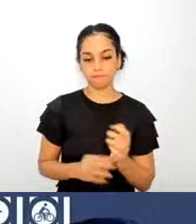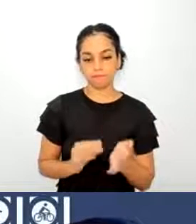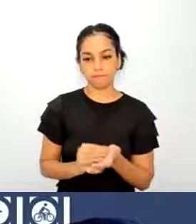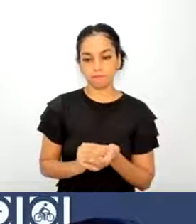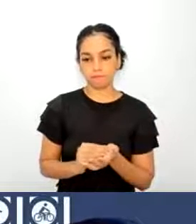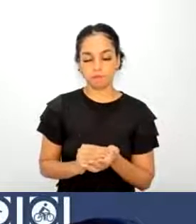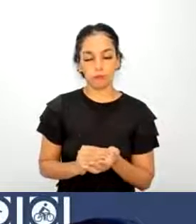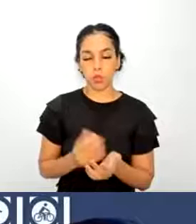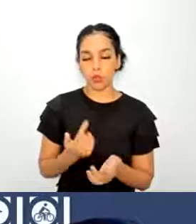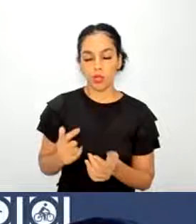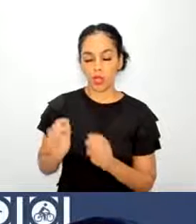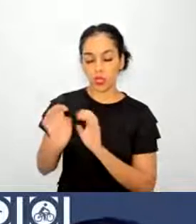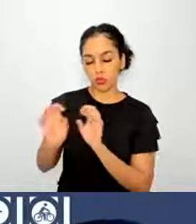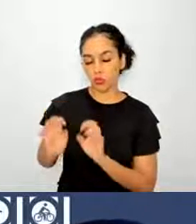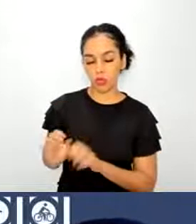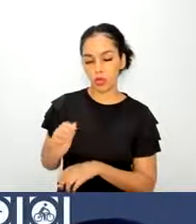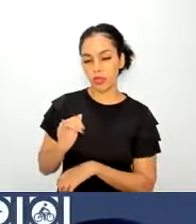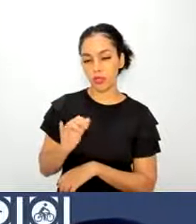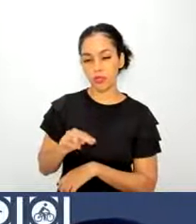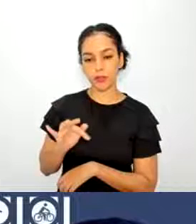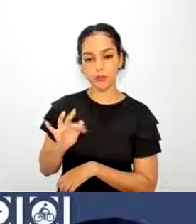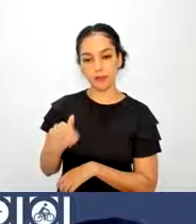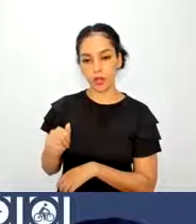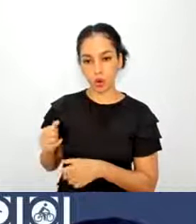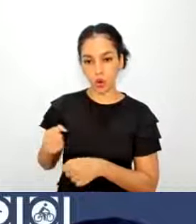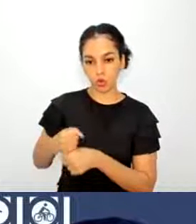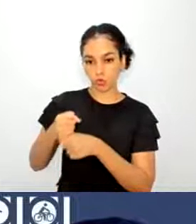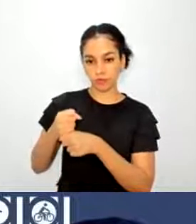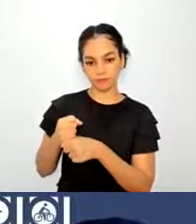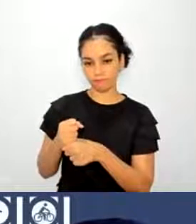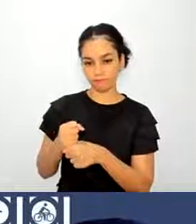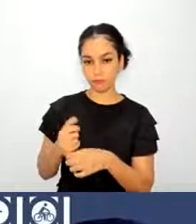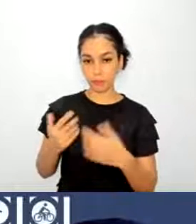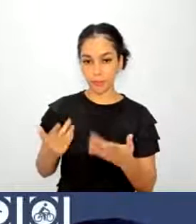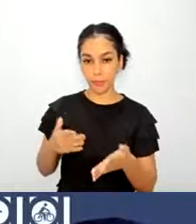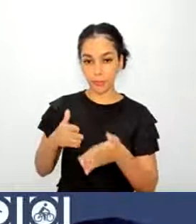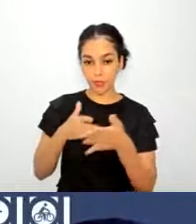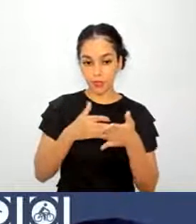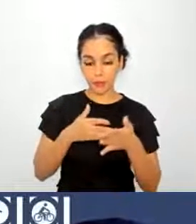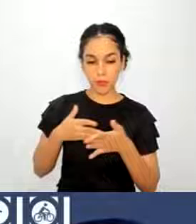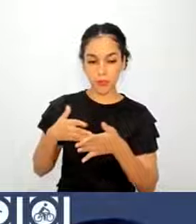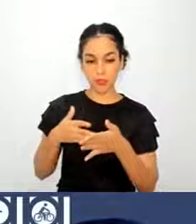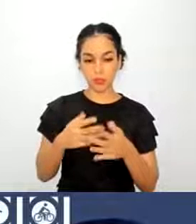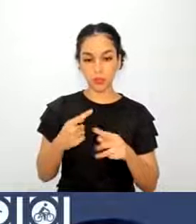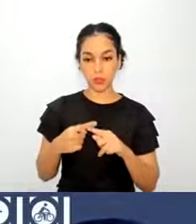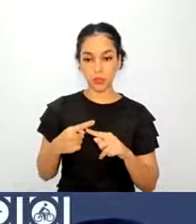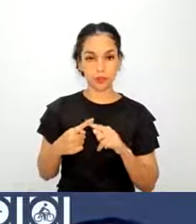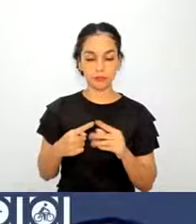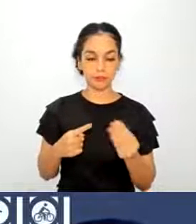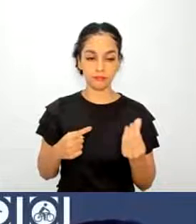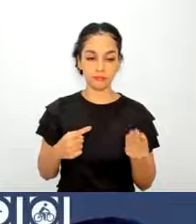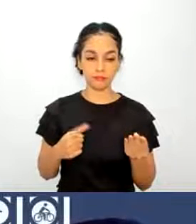tem nenhum tipo de infraestrutura construída, né? Então, são as limitações porque não é para, é